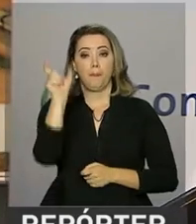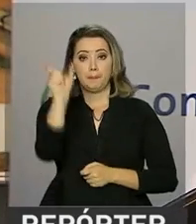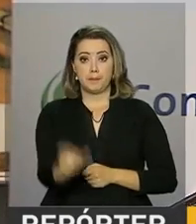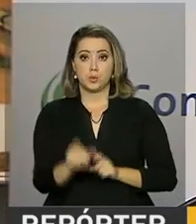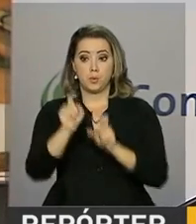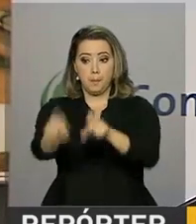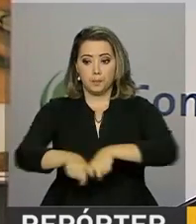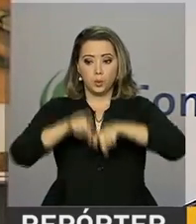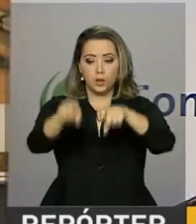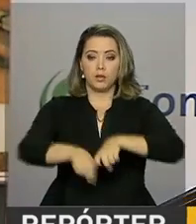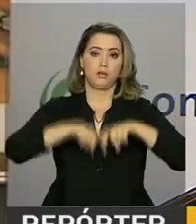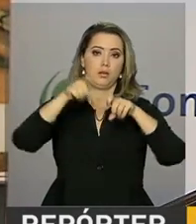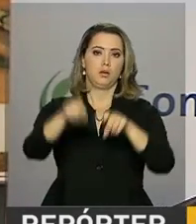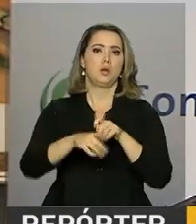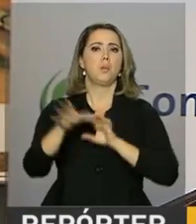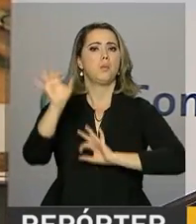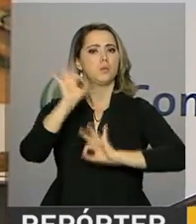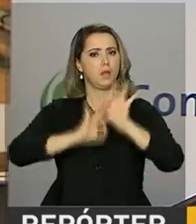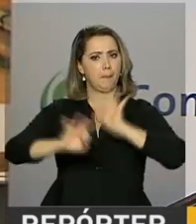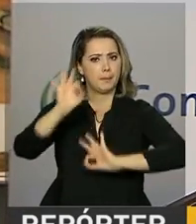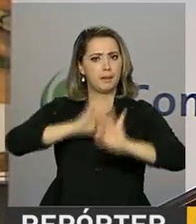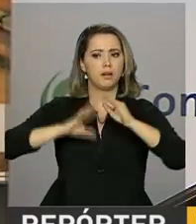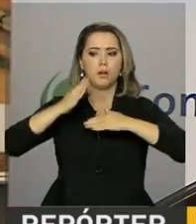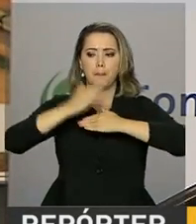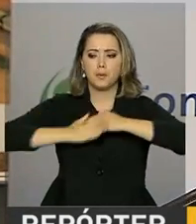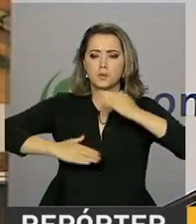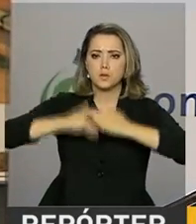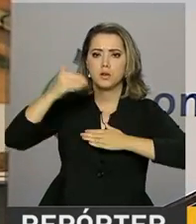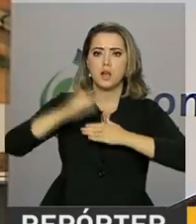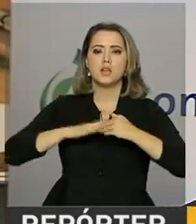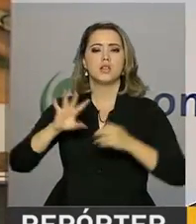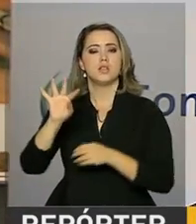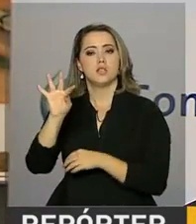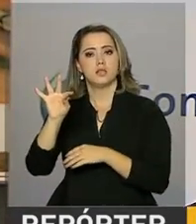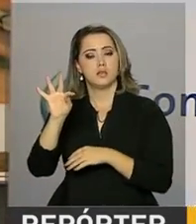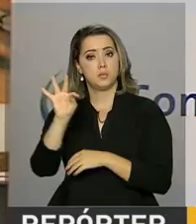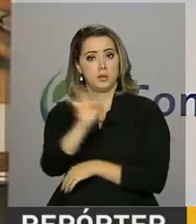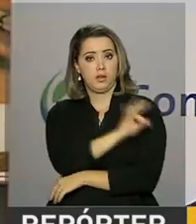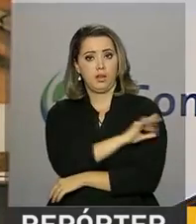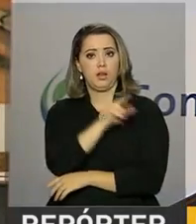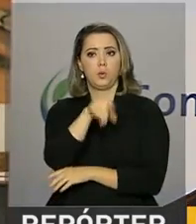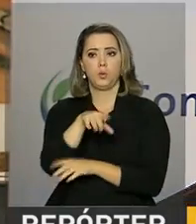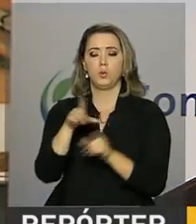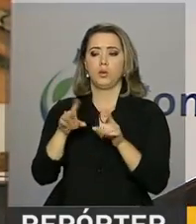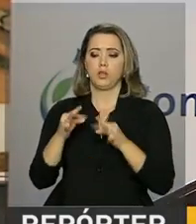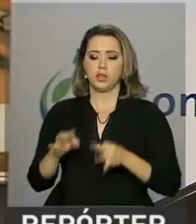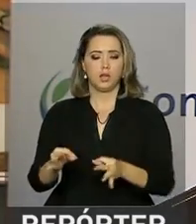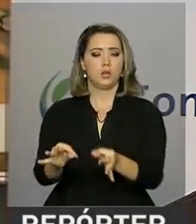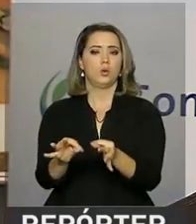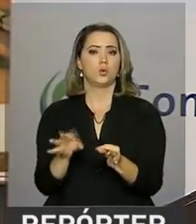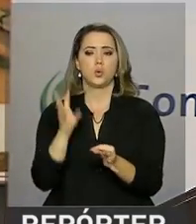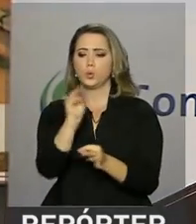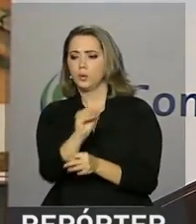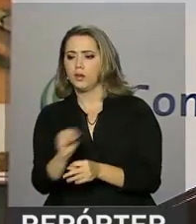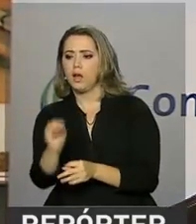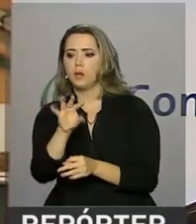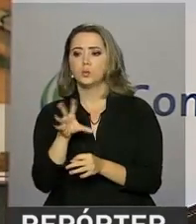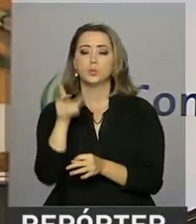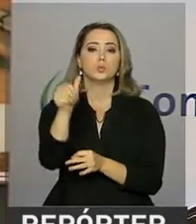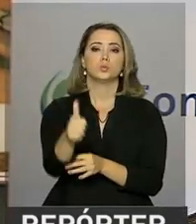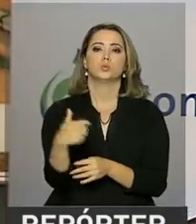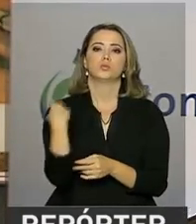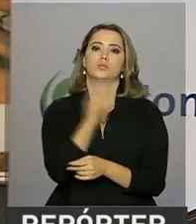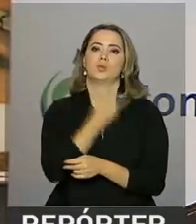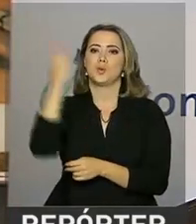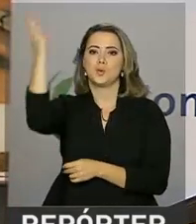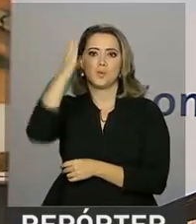profissionalismo seu crescimento em termos de cuidado em termos de tecnologia tudo isso fez com que hoje